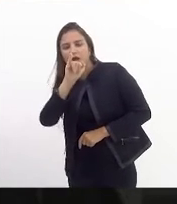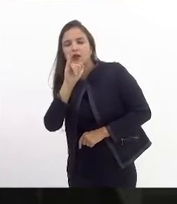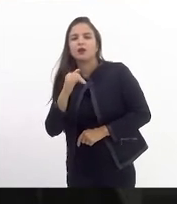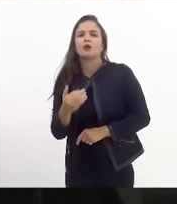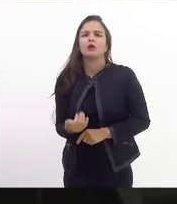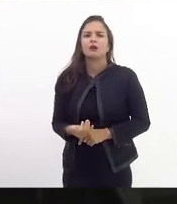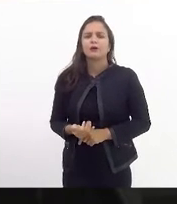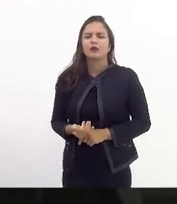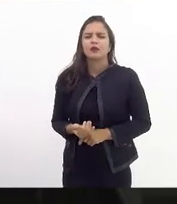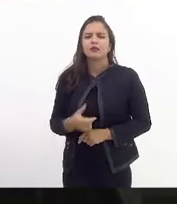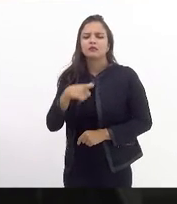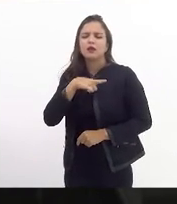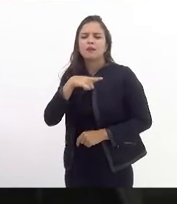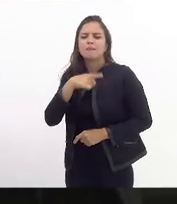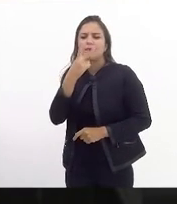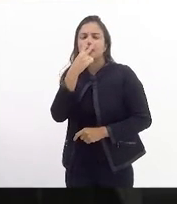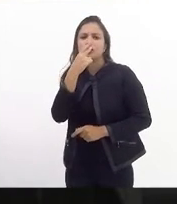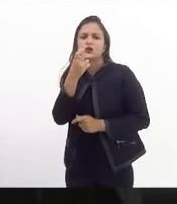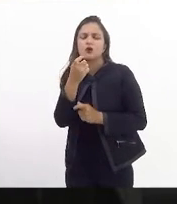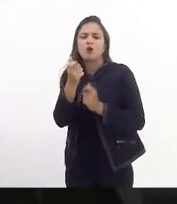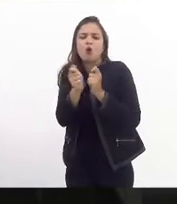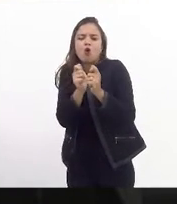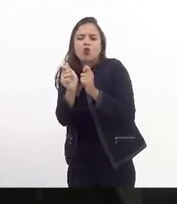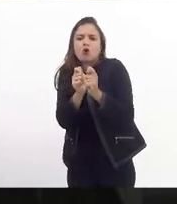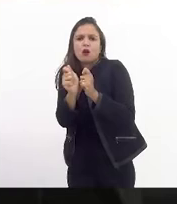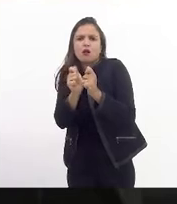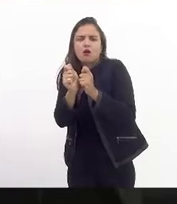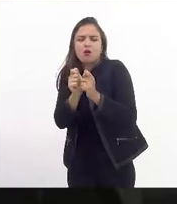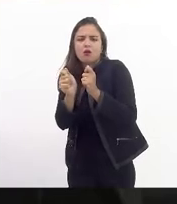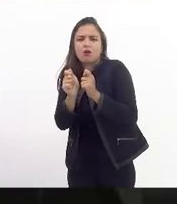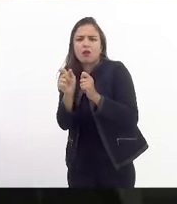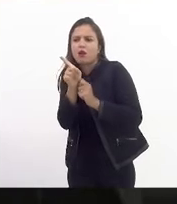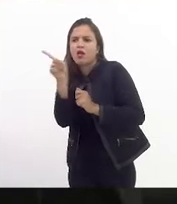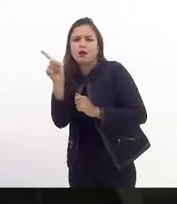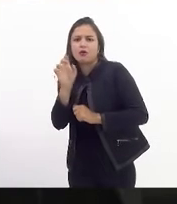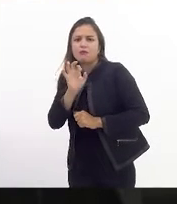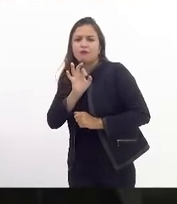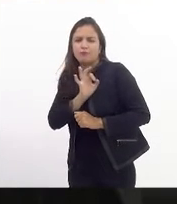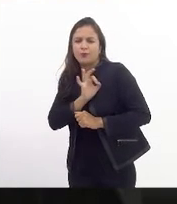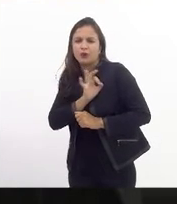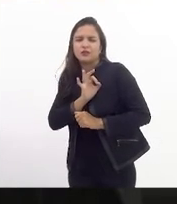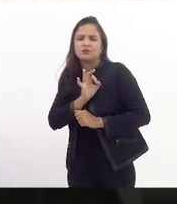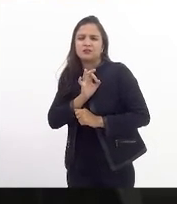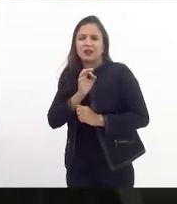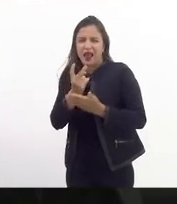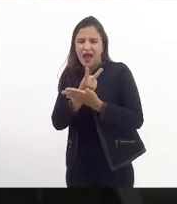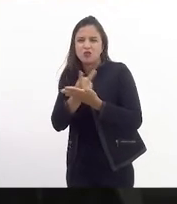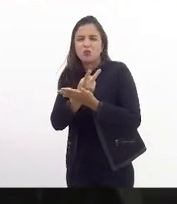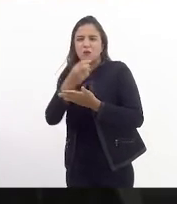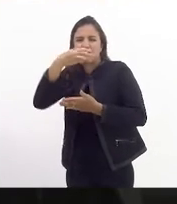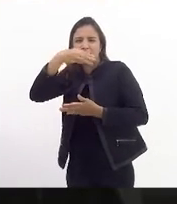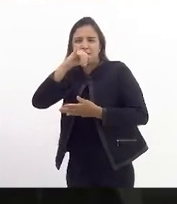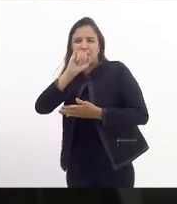estão sob controle do narco ou da milícia.